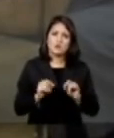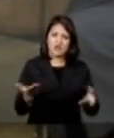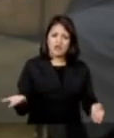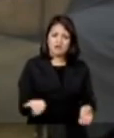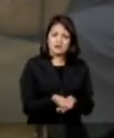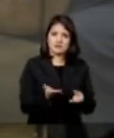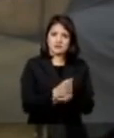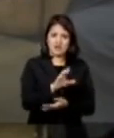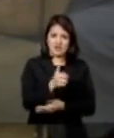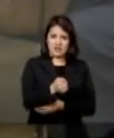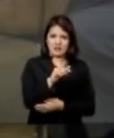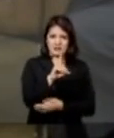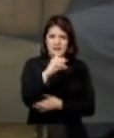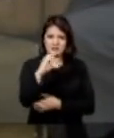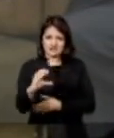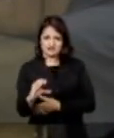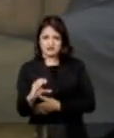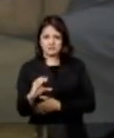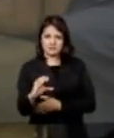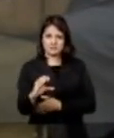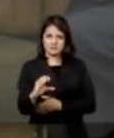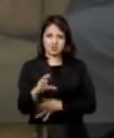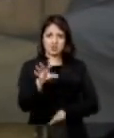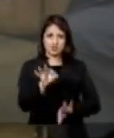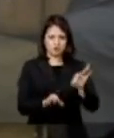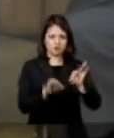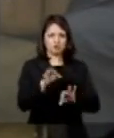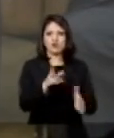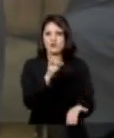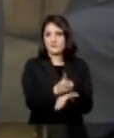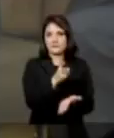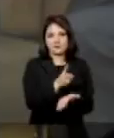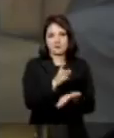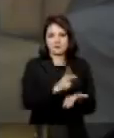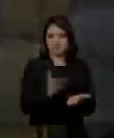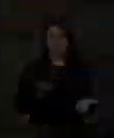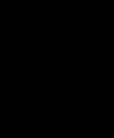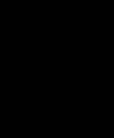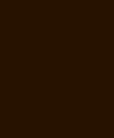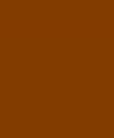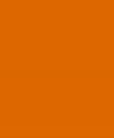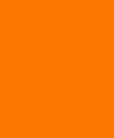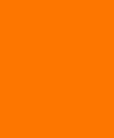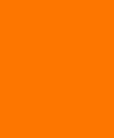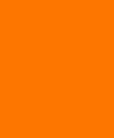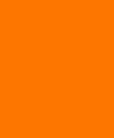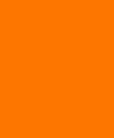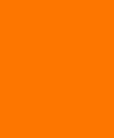declaratórias de constitucionalidade julgadas procedentes. Muito obrigado.